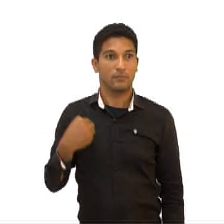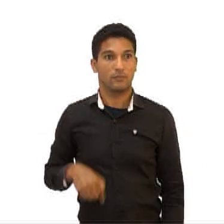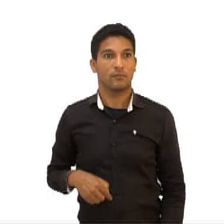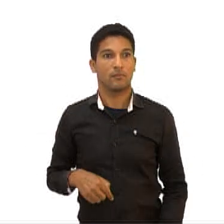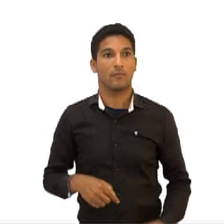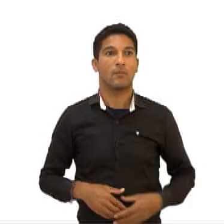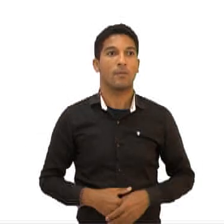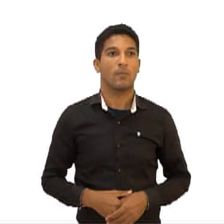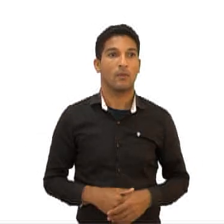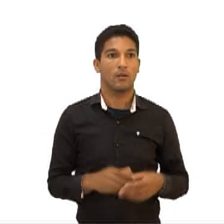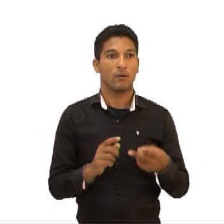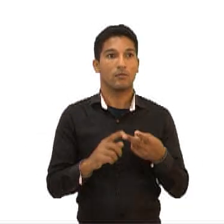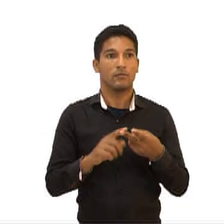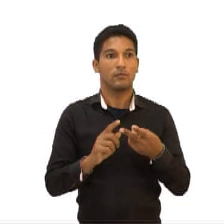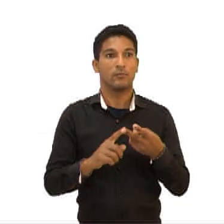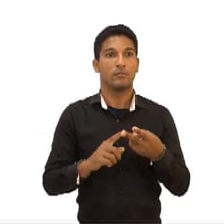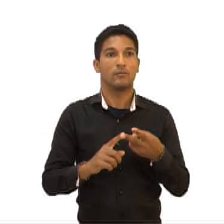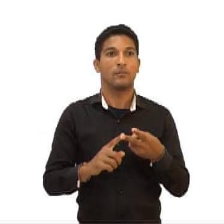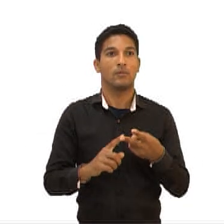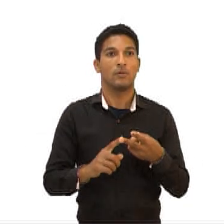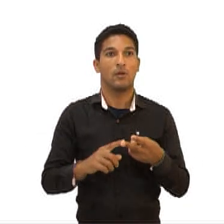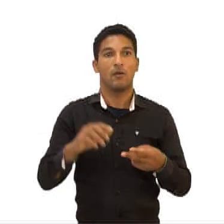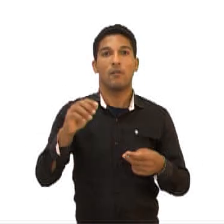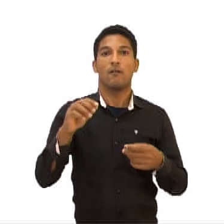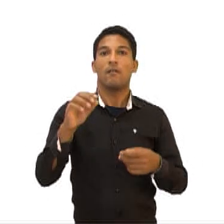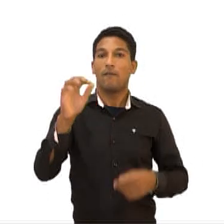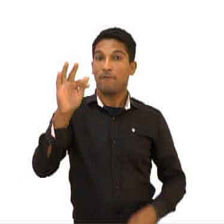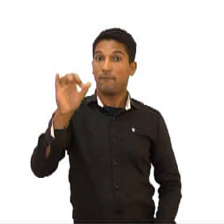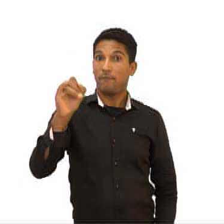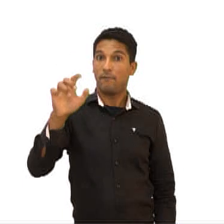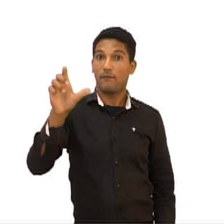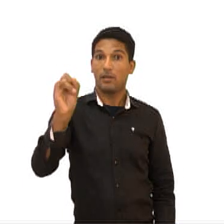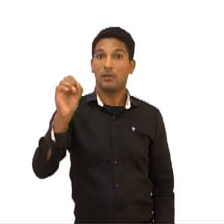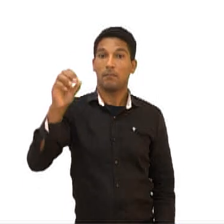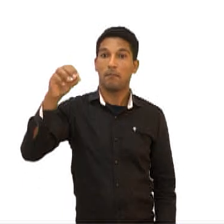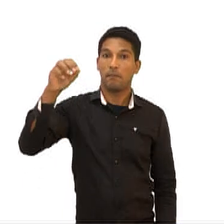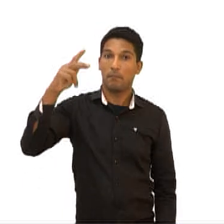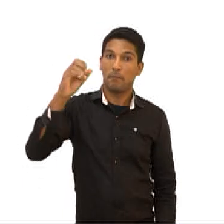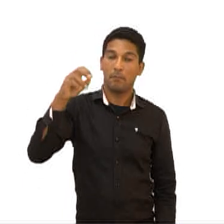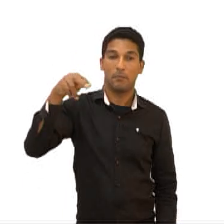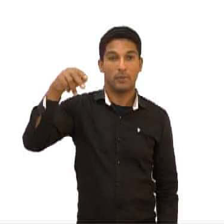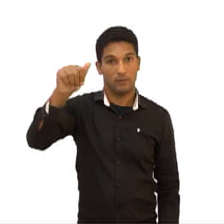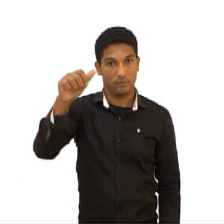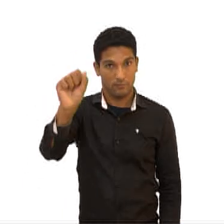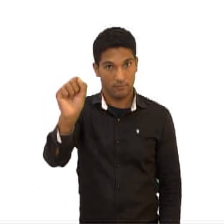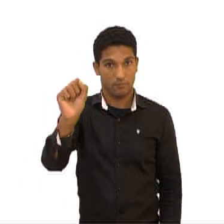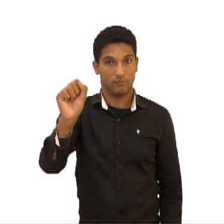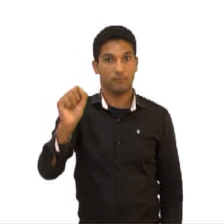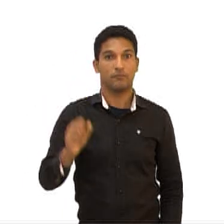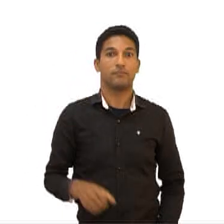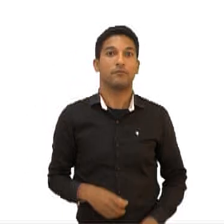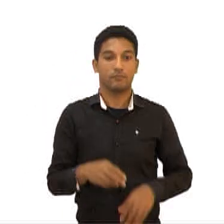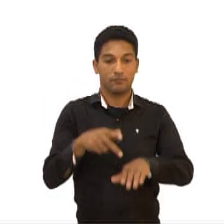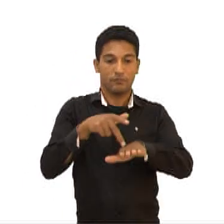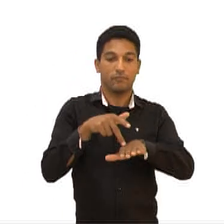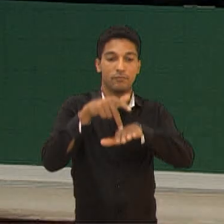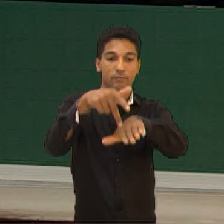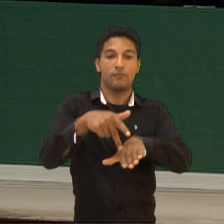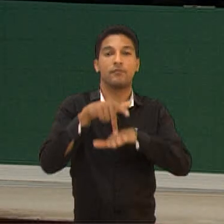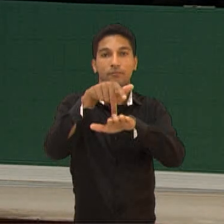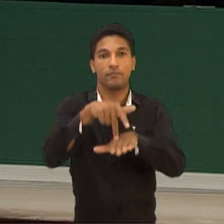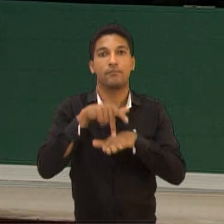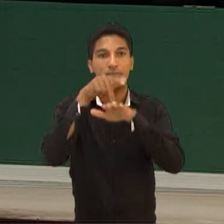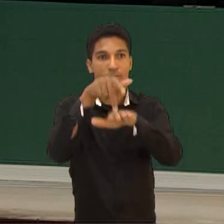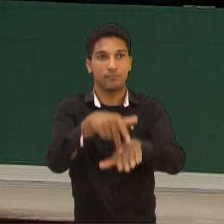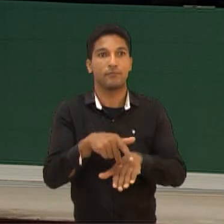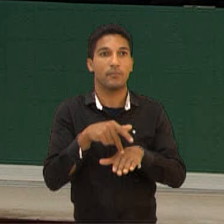países aqui, para o PIB, Filipinas, Indonésia, Mianmar e o Cazaquistão, né, que a gente deu um destaque maior, que hoje iniciou